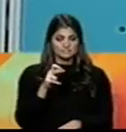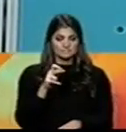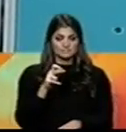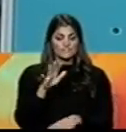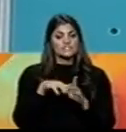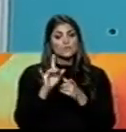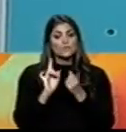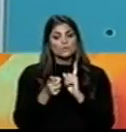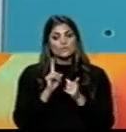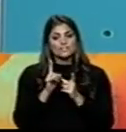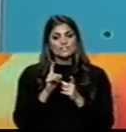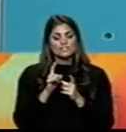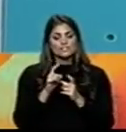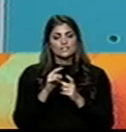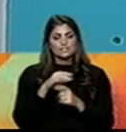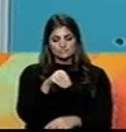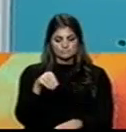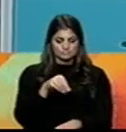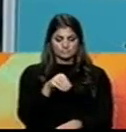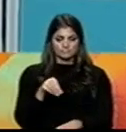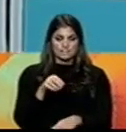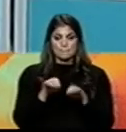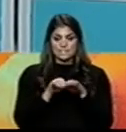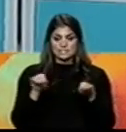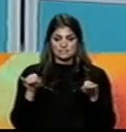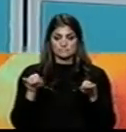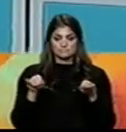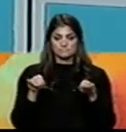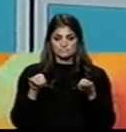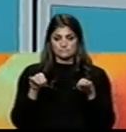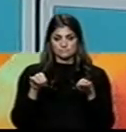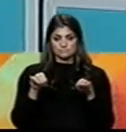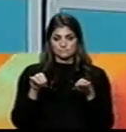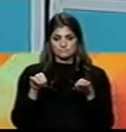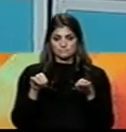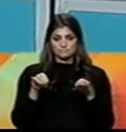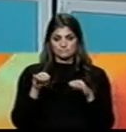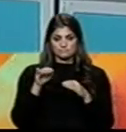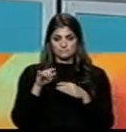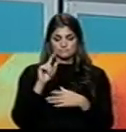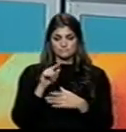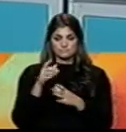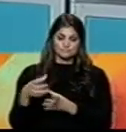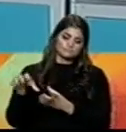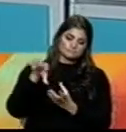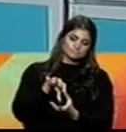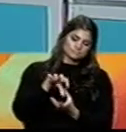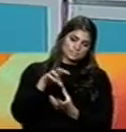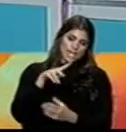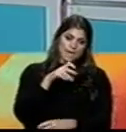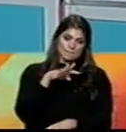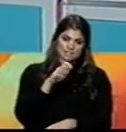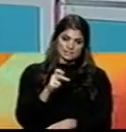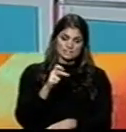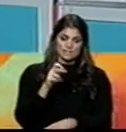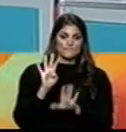aqui um pedacinho desta tal farinha na mesa e vamos virar a massa para terminarmos de amassar